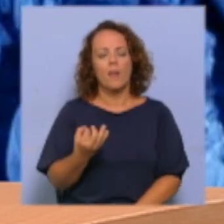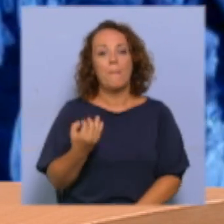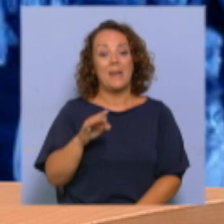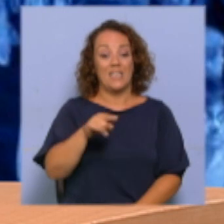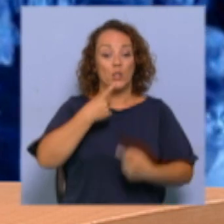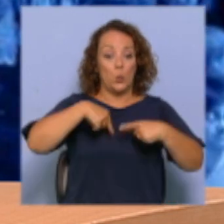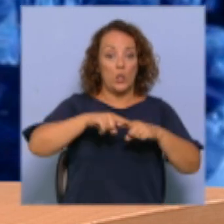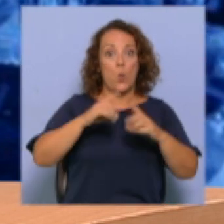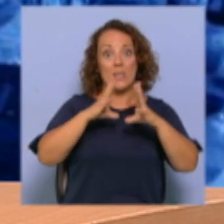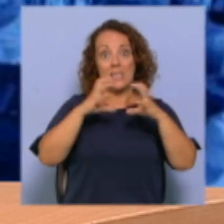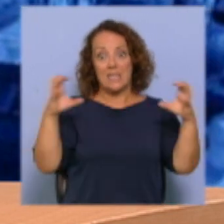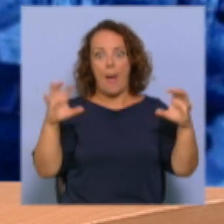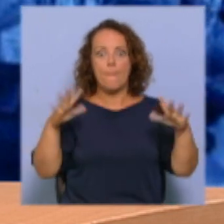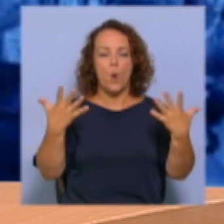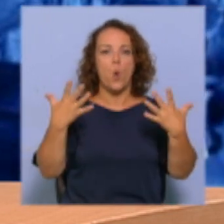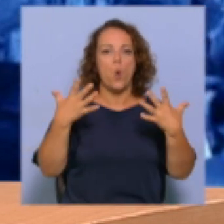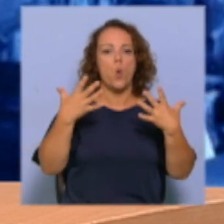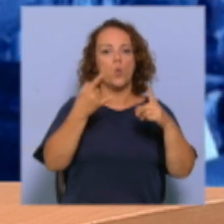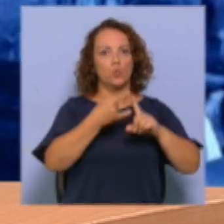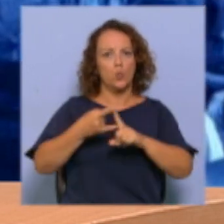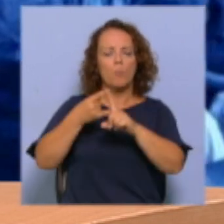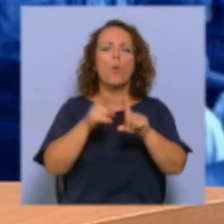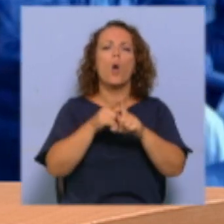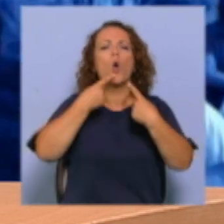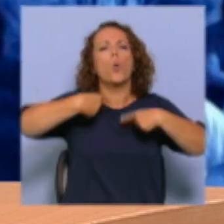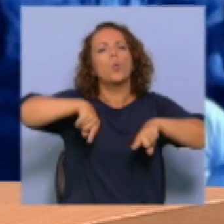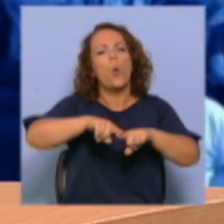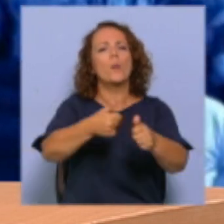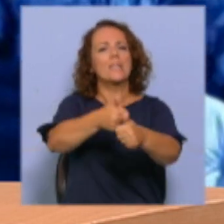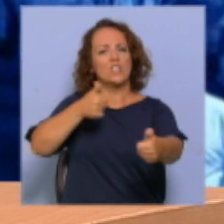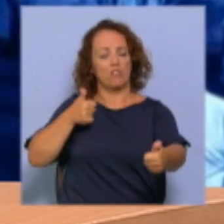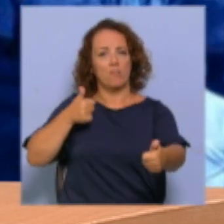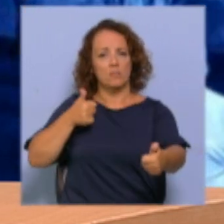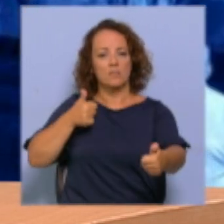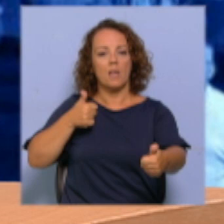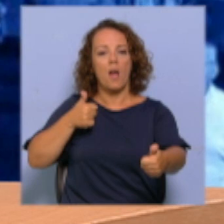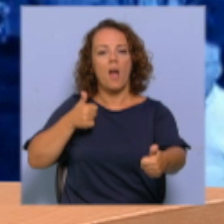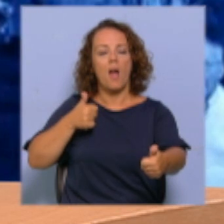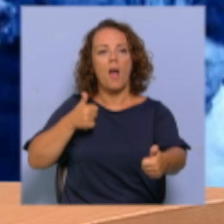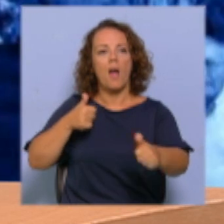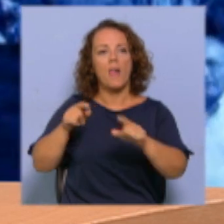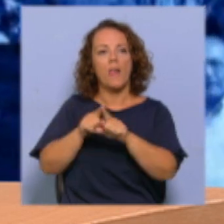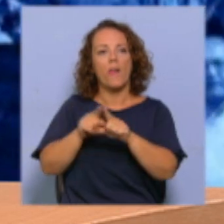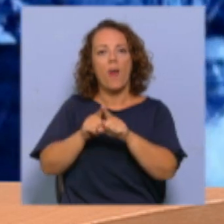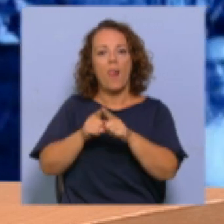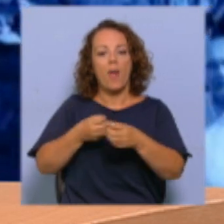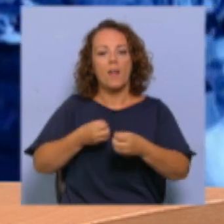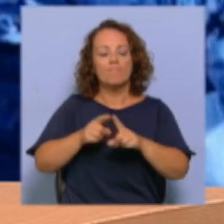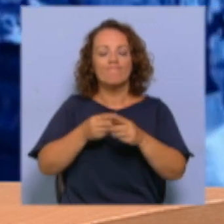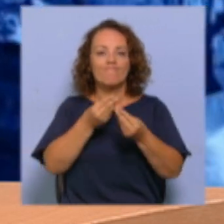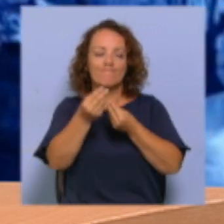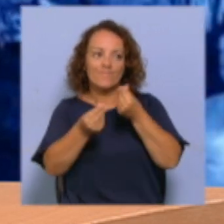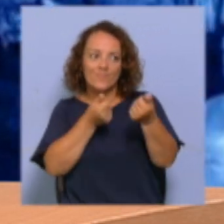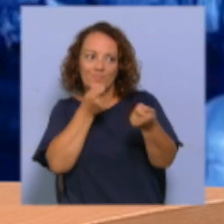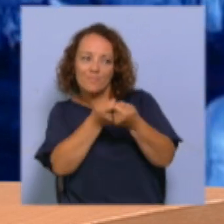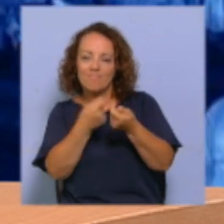Skype ou via Zoom, as reuniões que não são físicas, há uma empatia e há uma espontaneidade que não existem. É